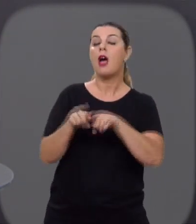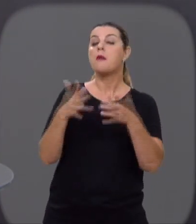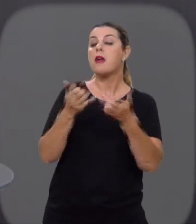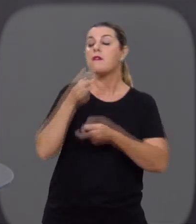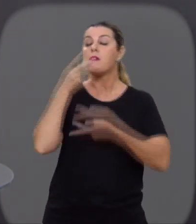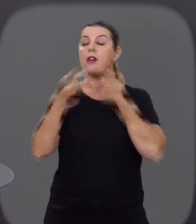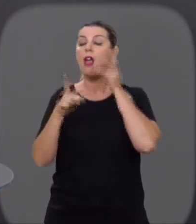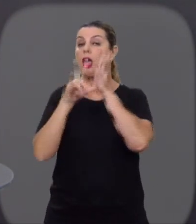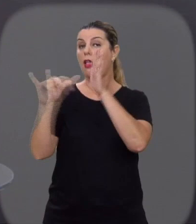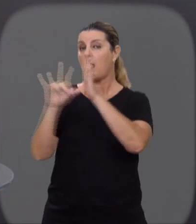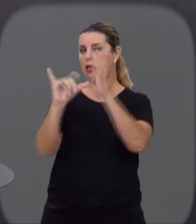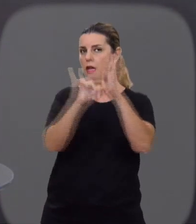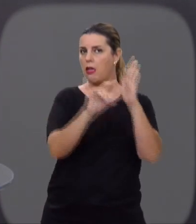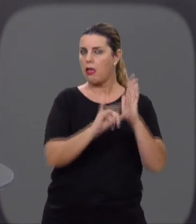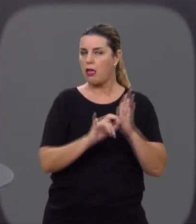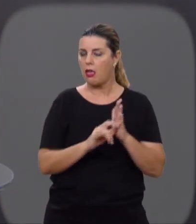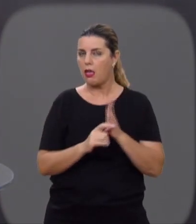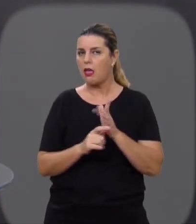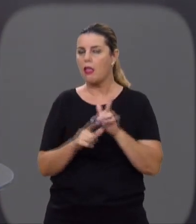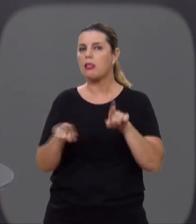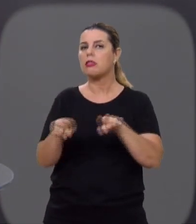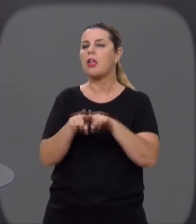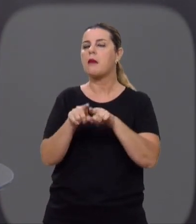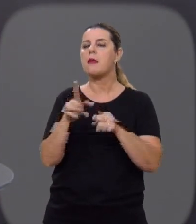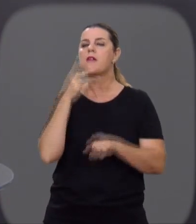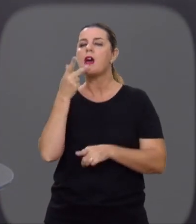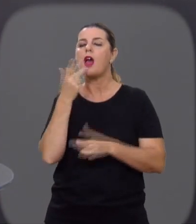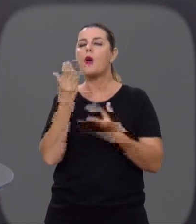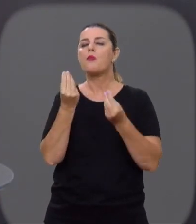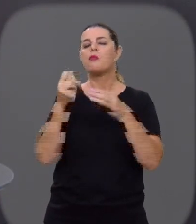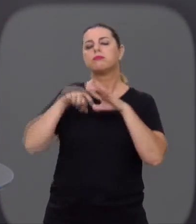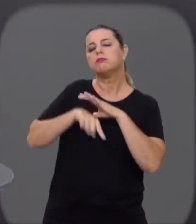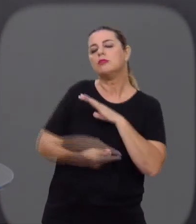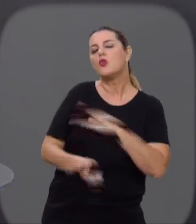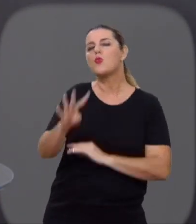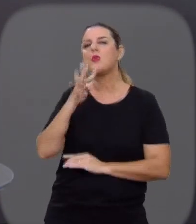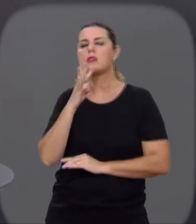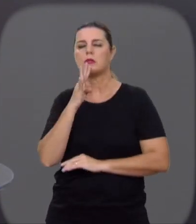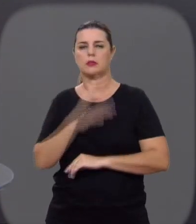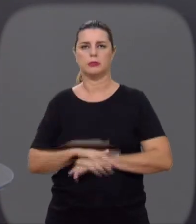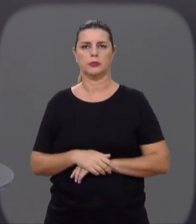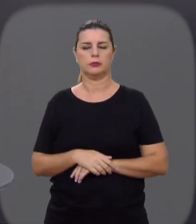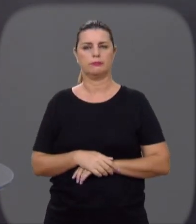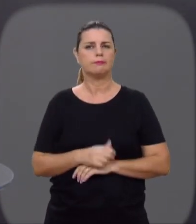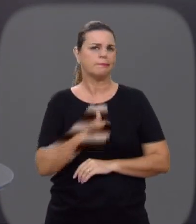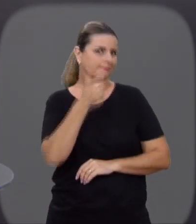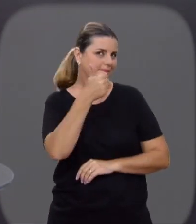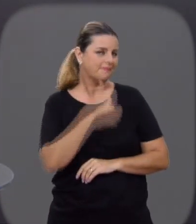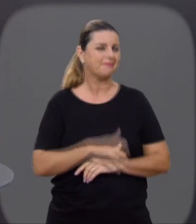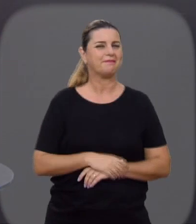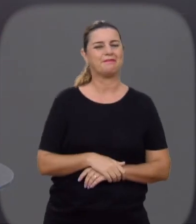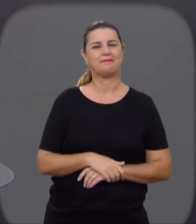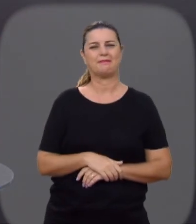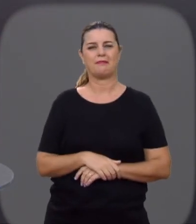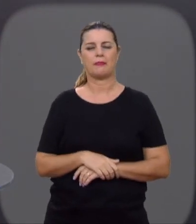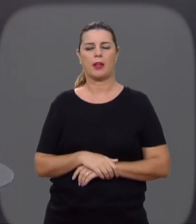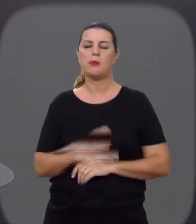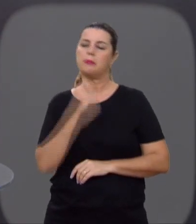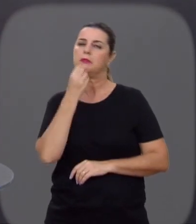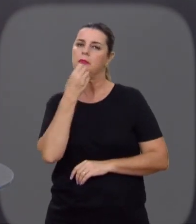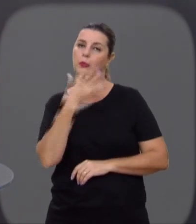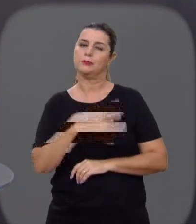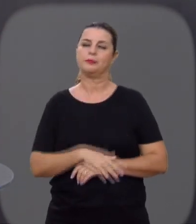sobre algumas leis e vamos trabalhar aprofundando um pouco esse conhecimento. Tudo bem?